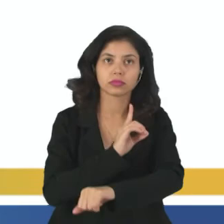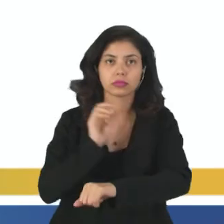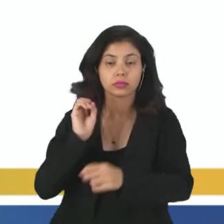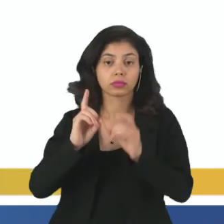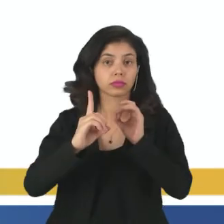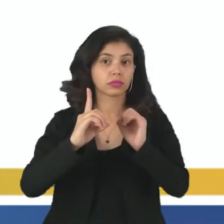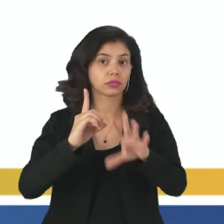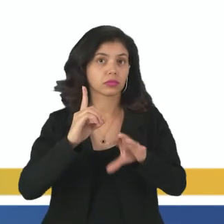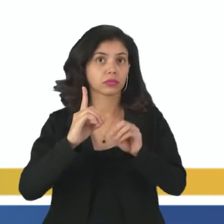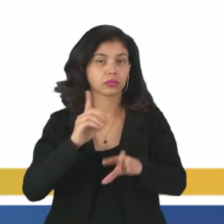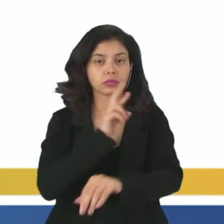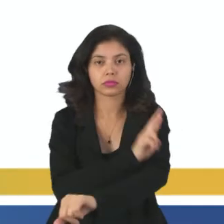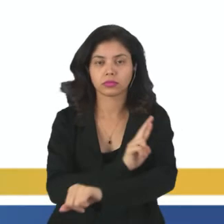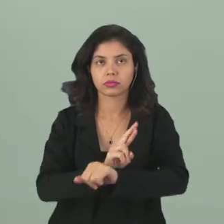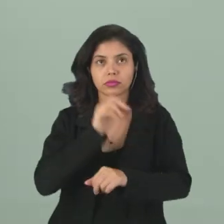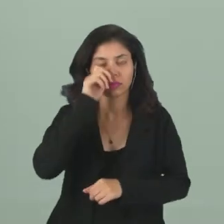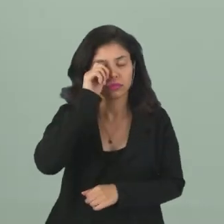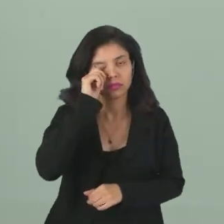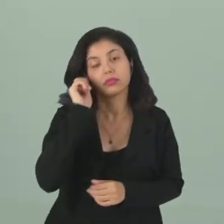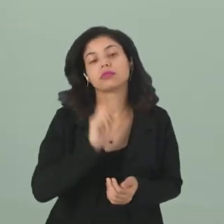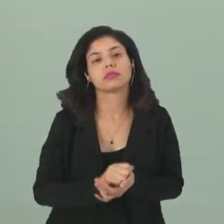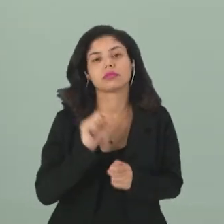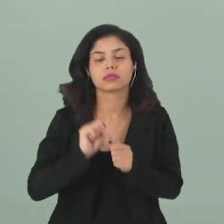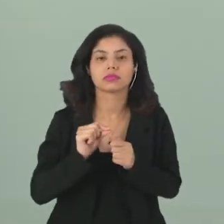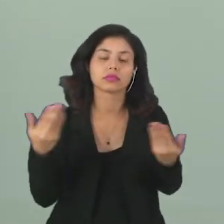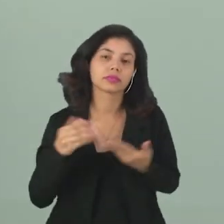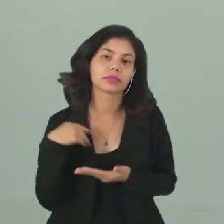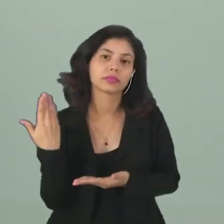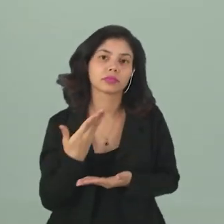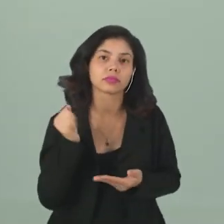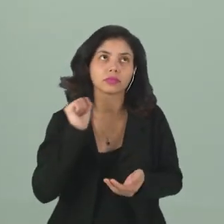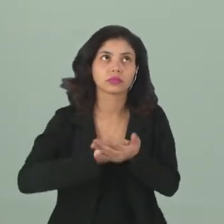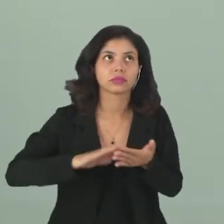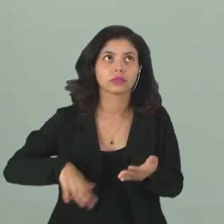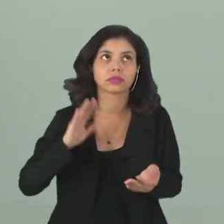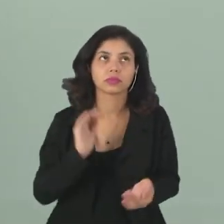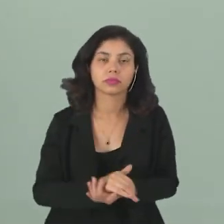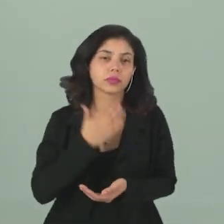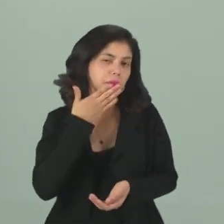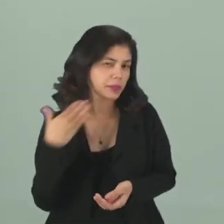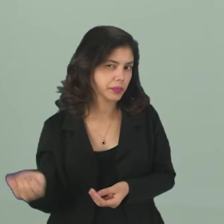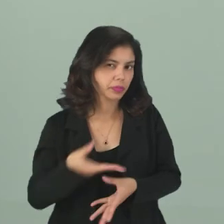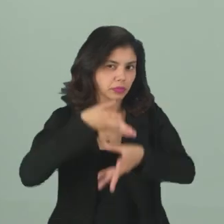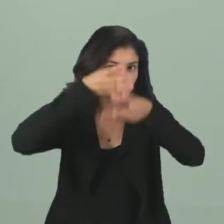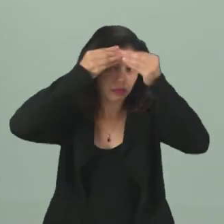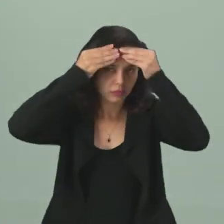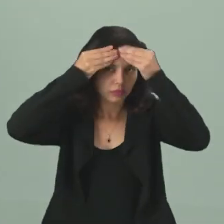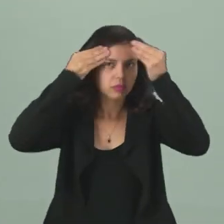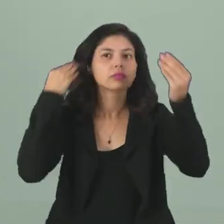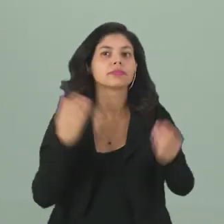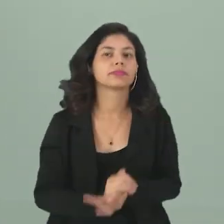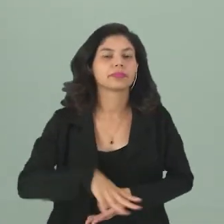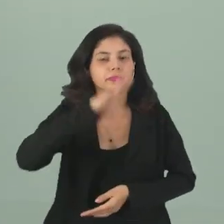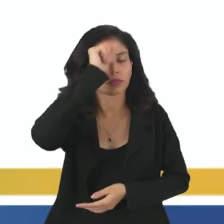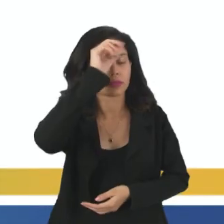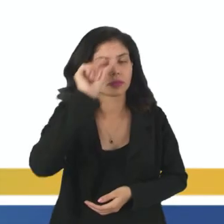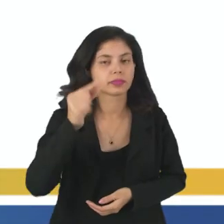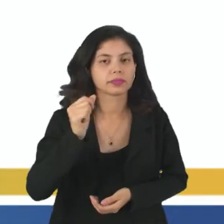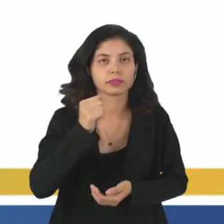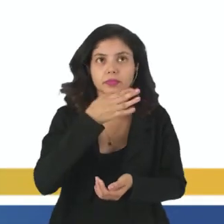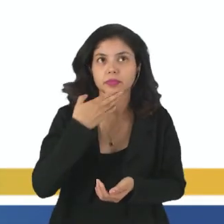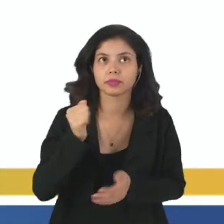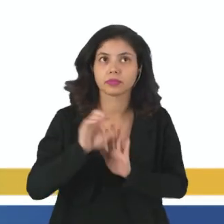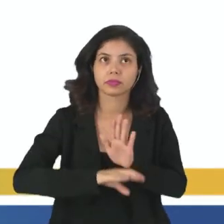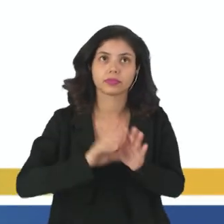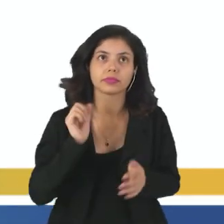doutrinas religiosas. Então, vamos fazer agora uma questão só para a gente melhor ver se aprendemos esse conteúdo.